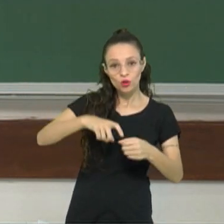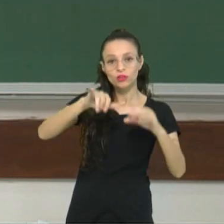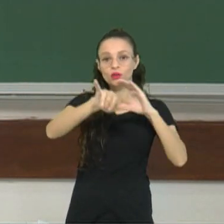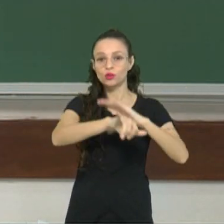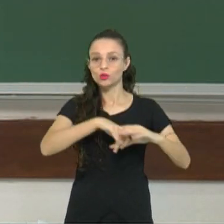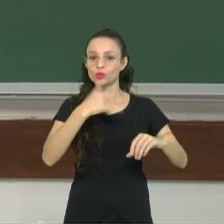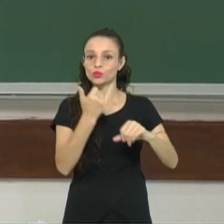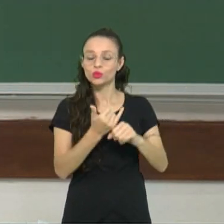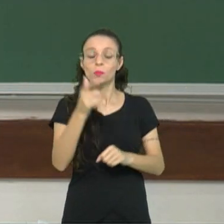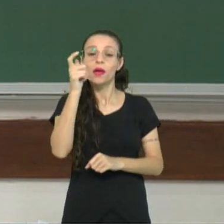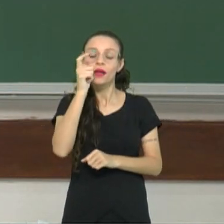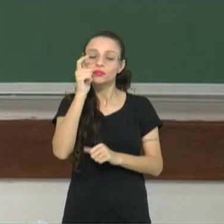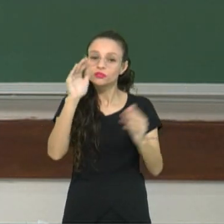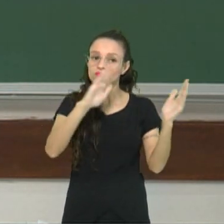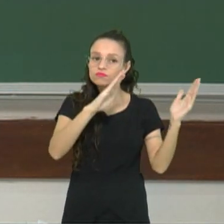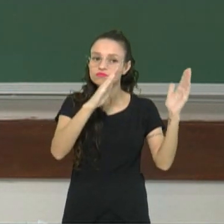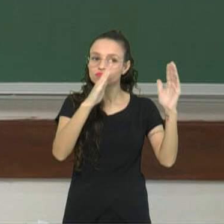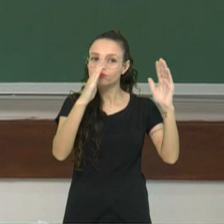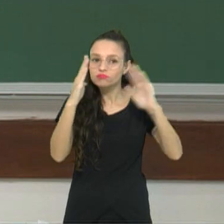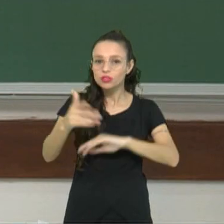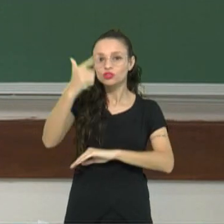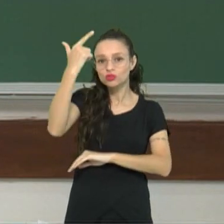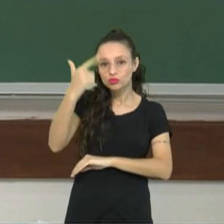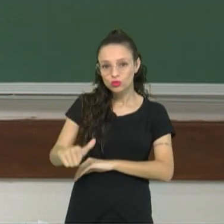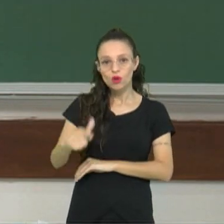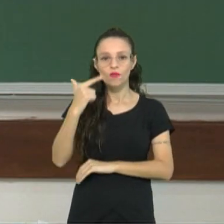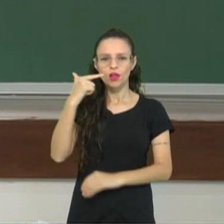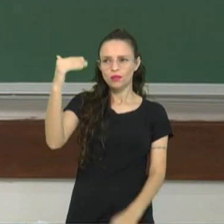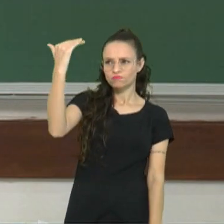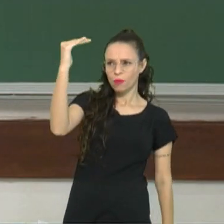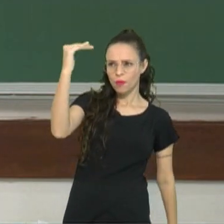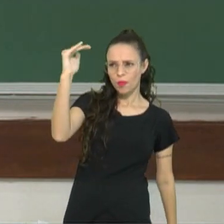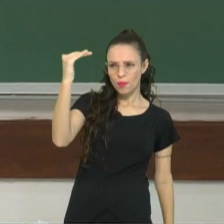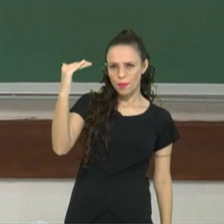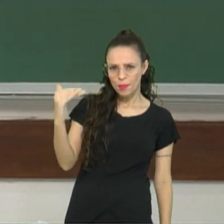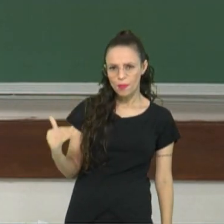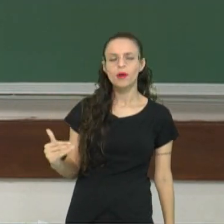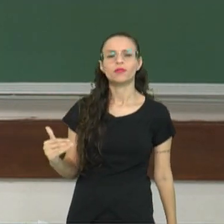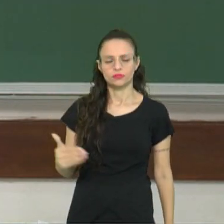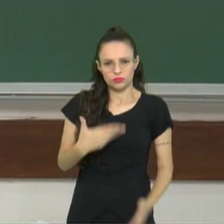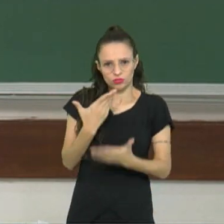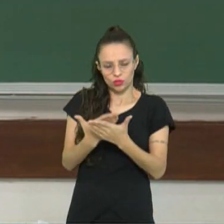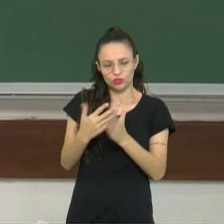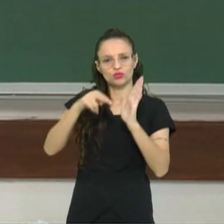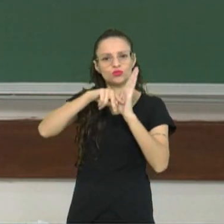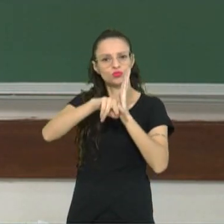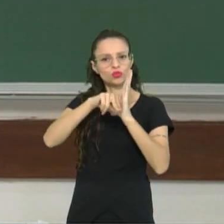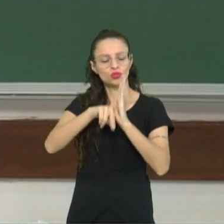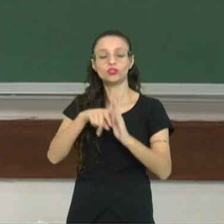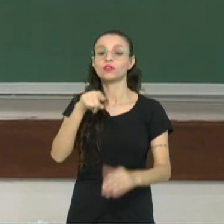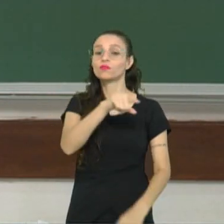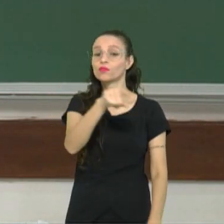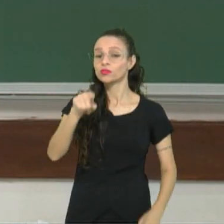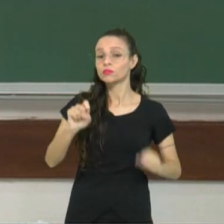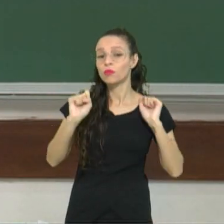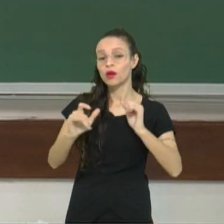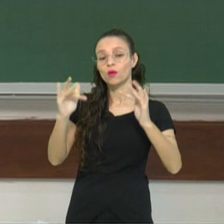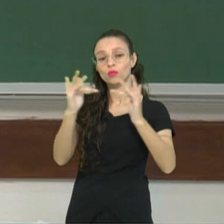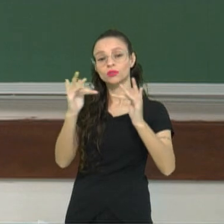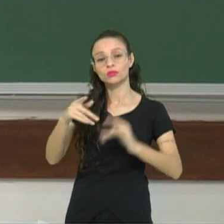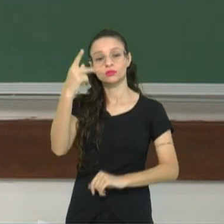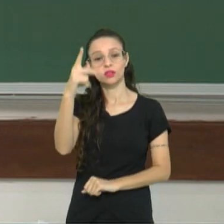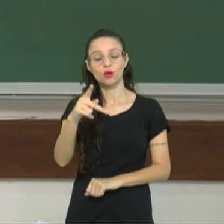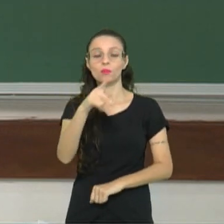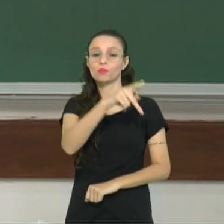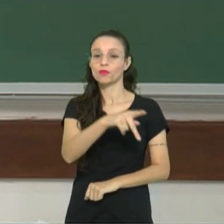YouTube e rever essa aula, né? Você entra lá na playlist de Biologia, de primeira série, rever essa aula. Você tem teu professor no Google Sala de Aula, você